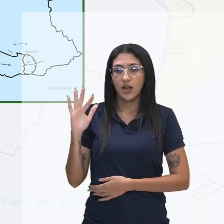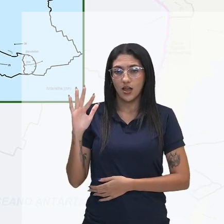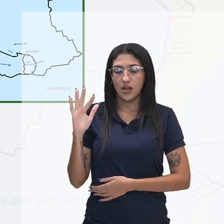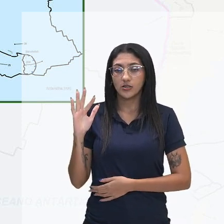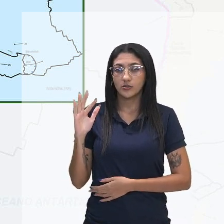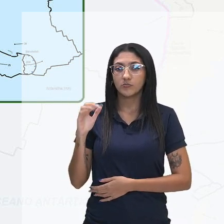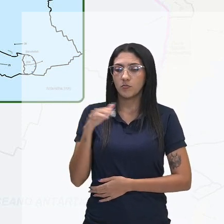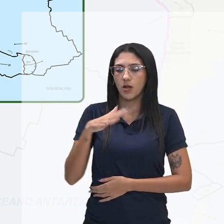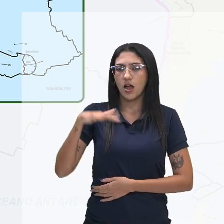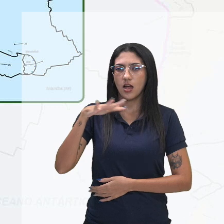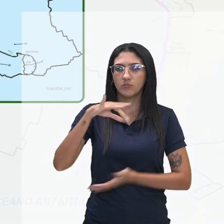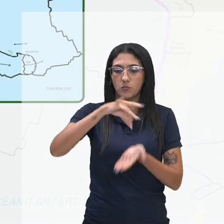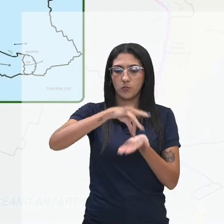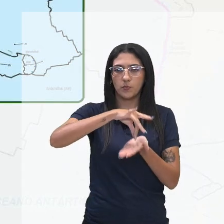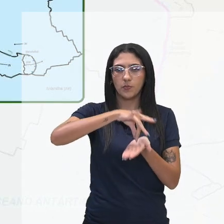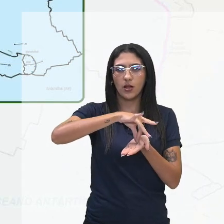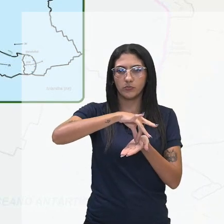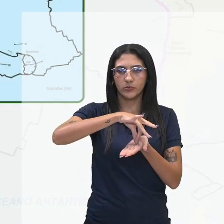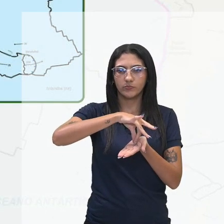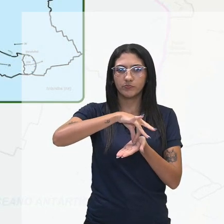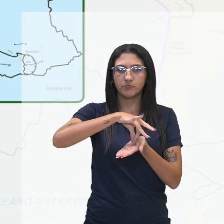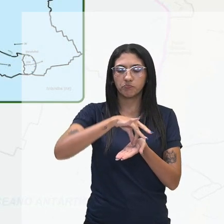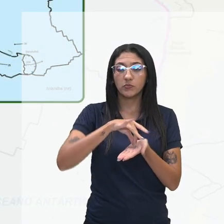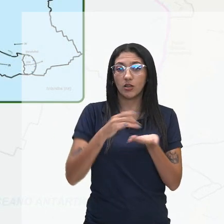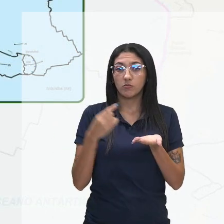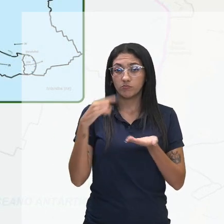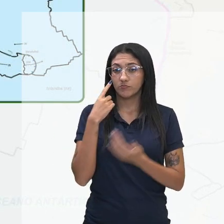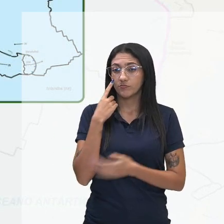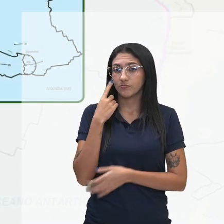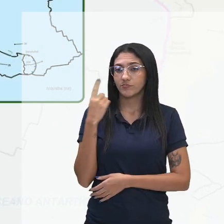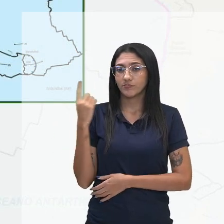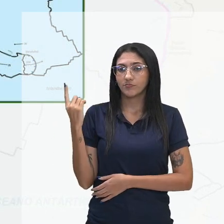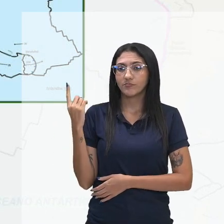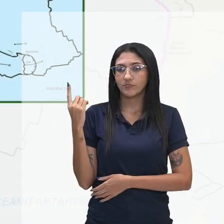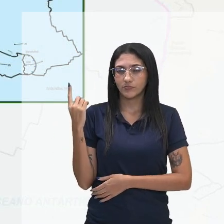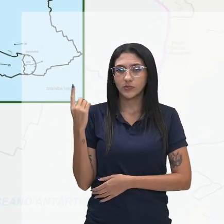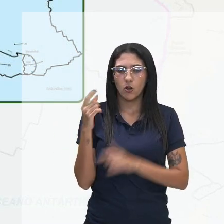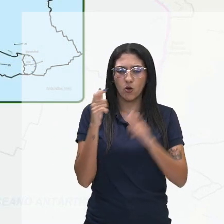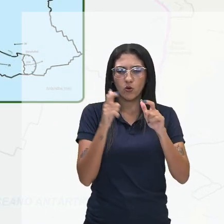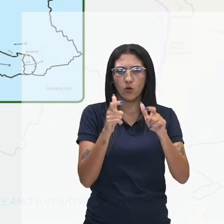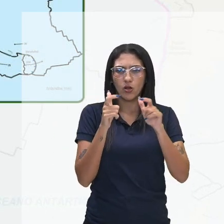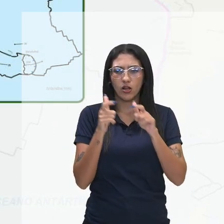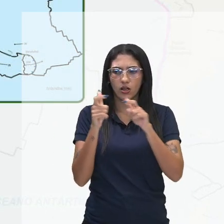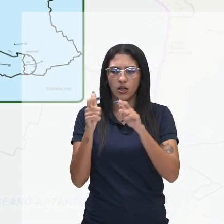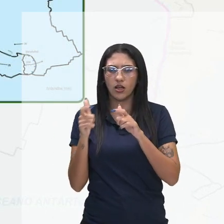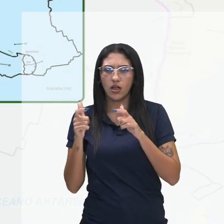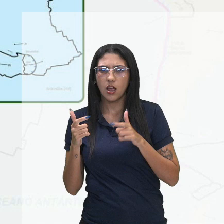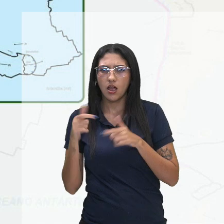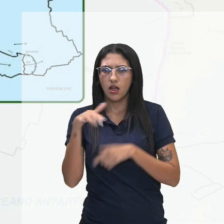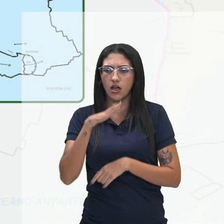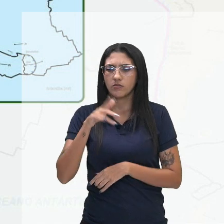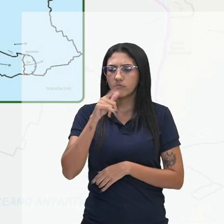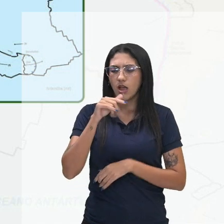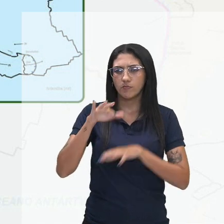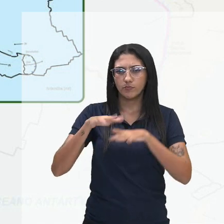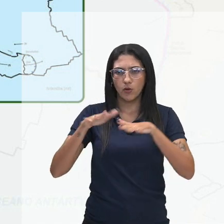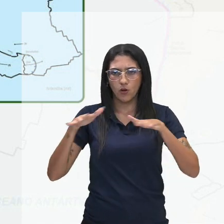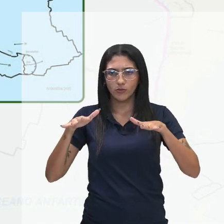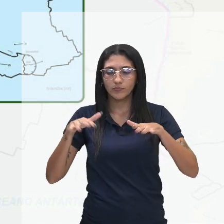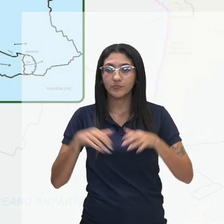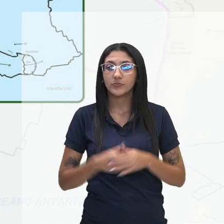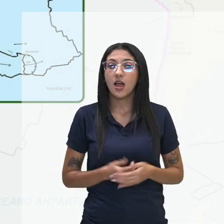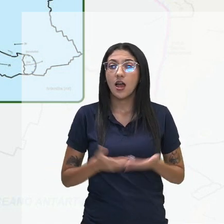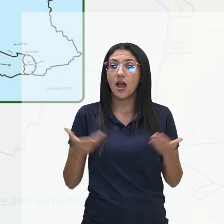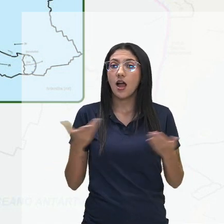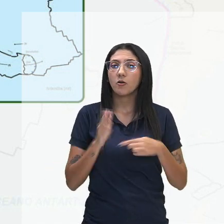um mapa, né? Então, vocês estão observando aí um mapa com os continentes, com o oceano, e eu vou apontar